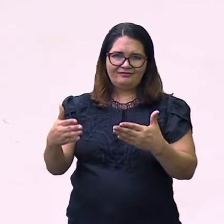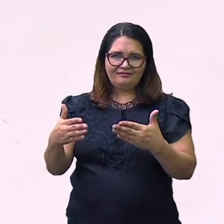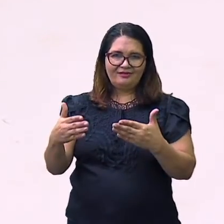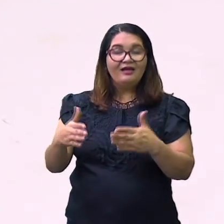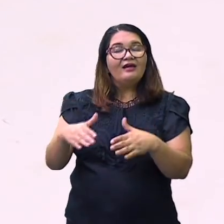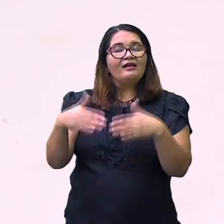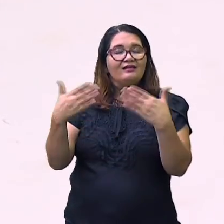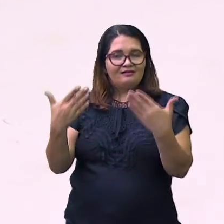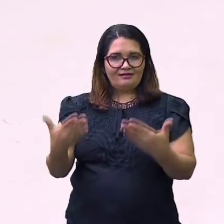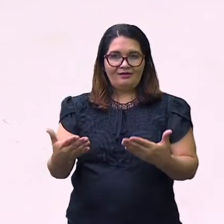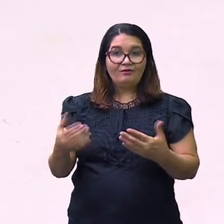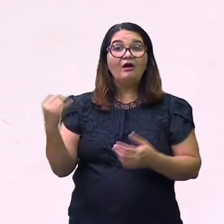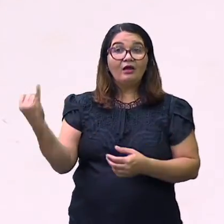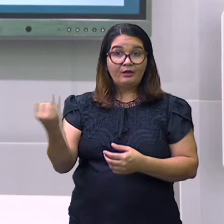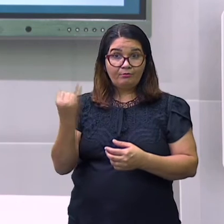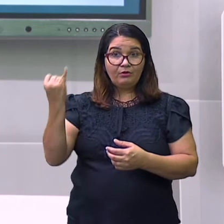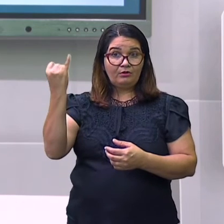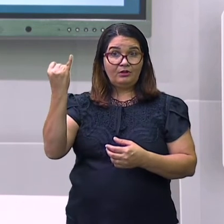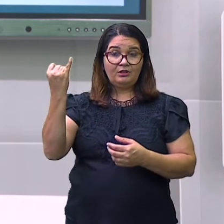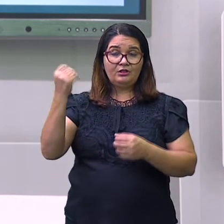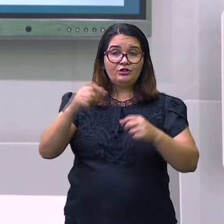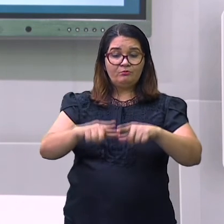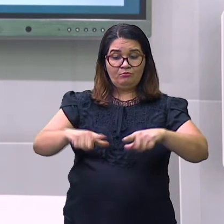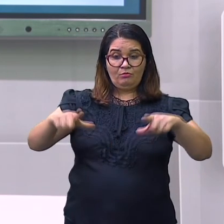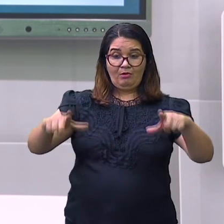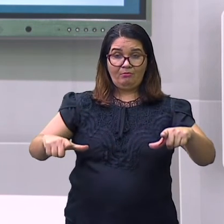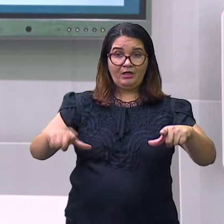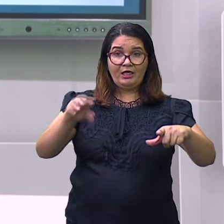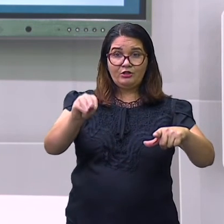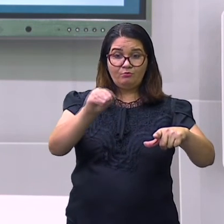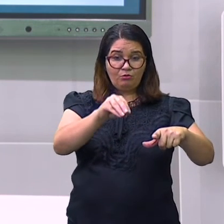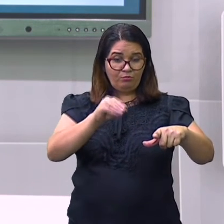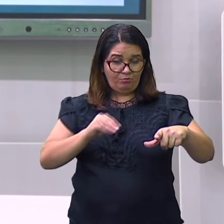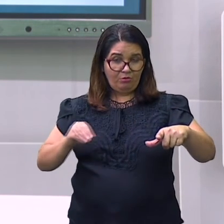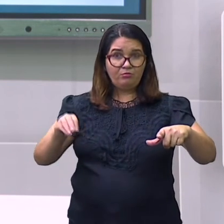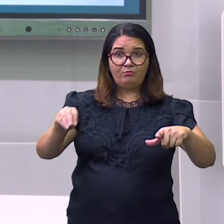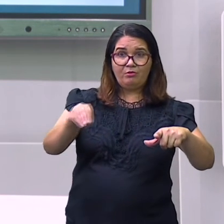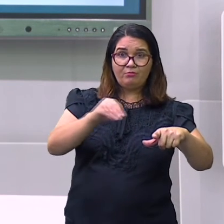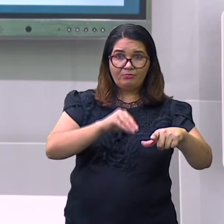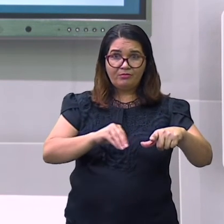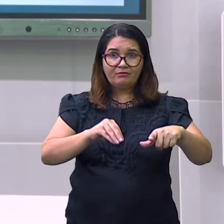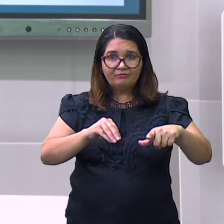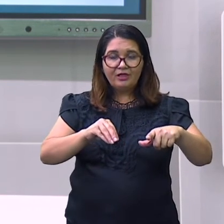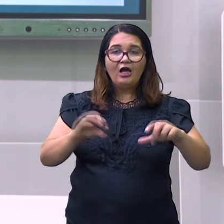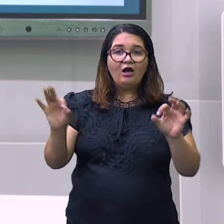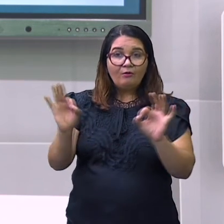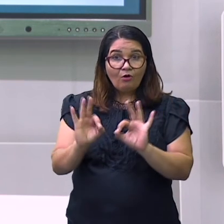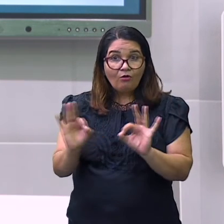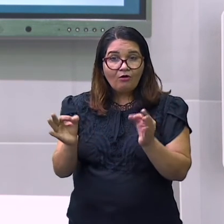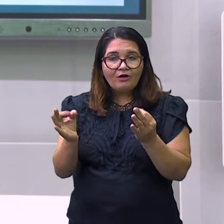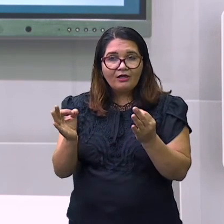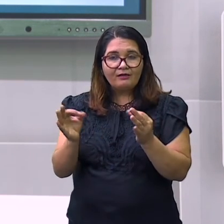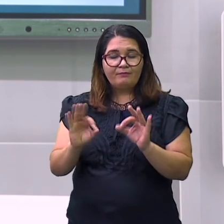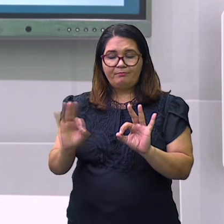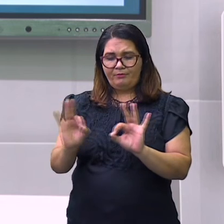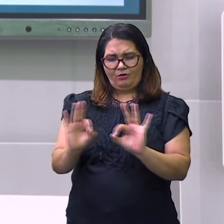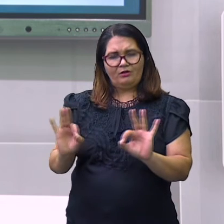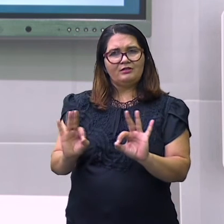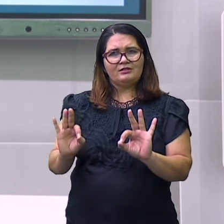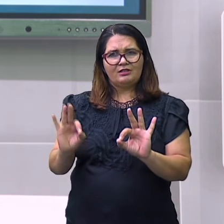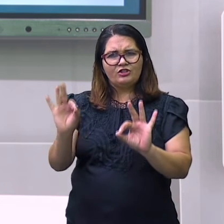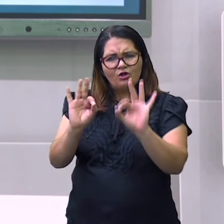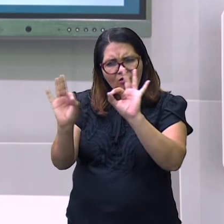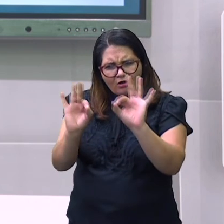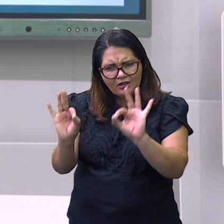nossas maquetes para que a gente, na hora que a gente vai mostrar, quem fica lá visualizando consegue perceber o que a gente fez. Qual